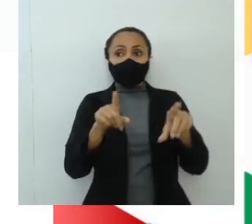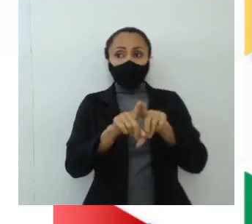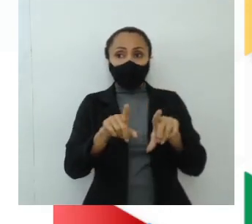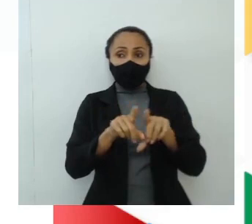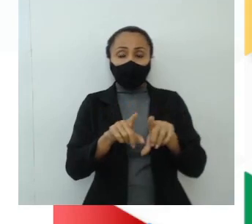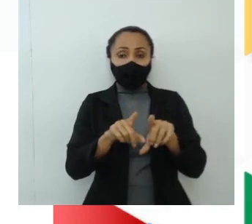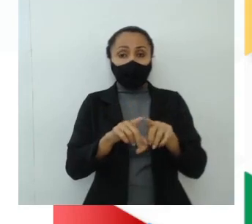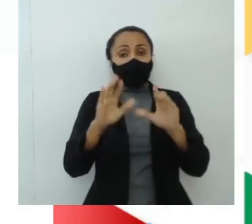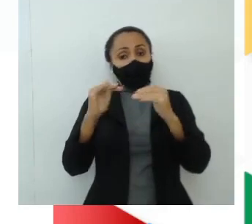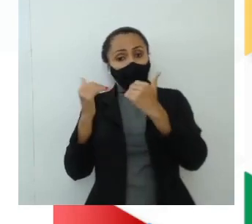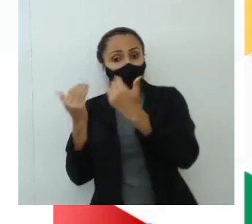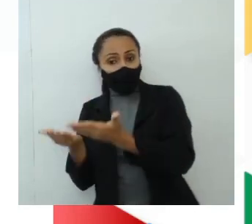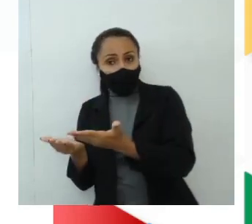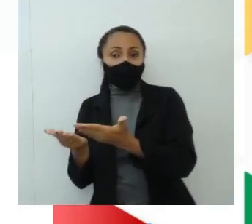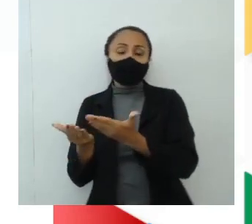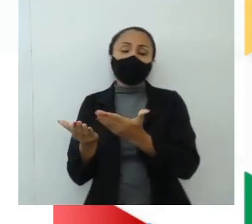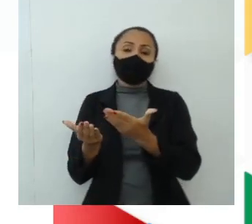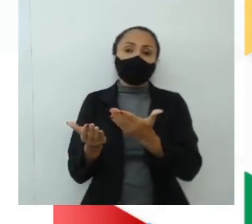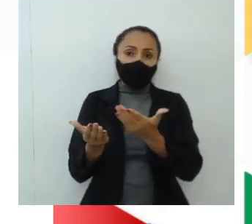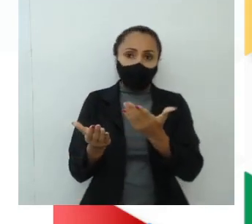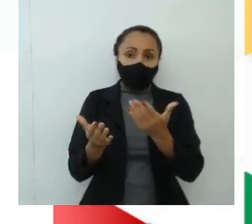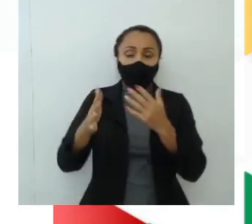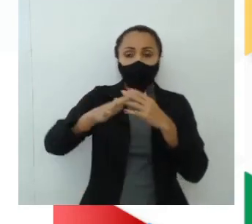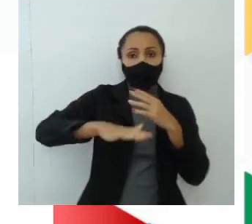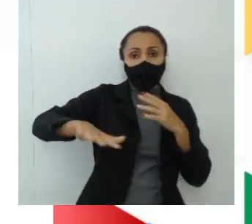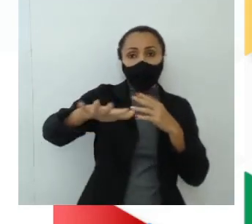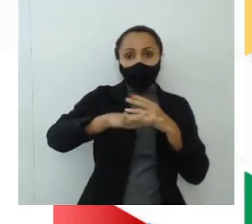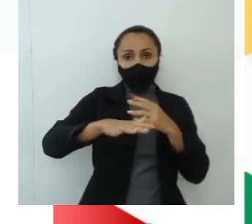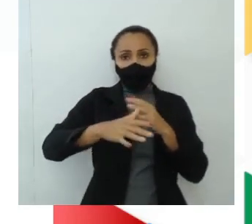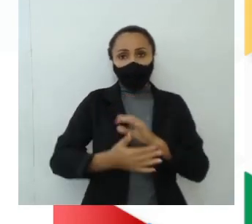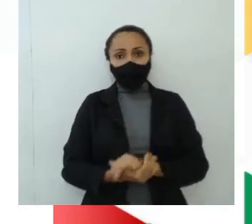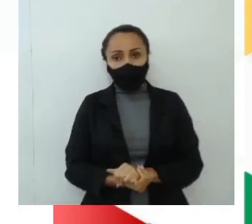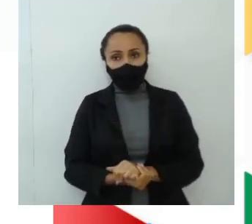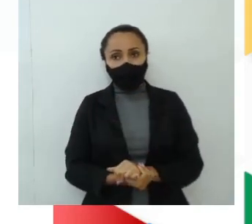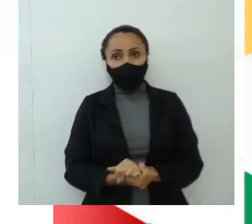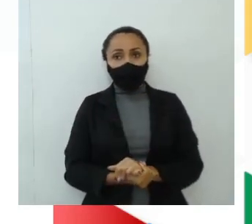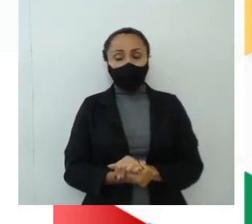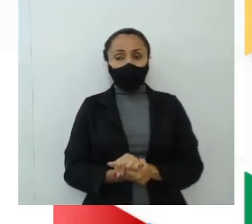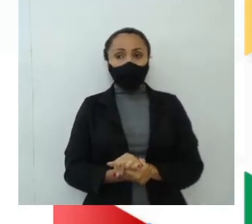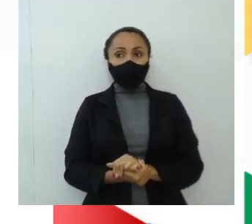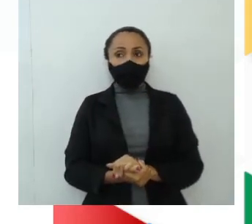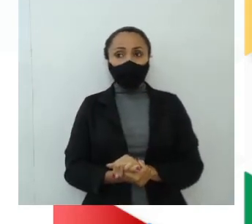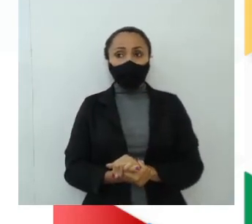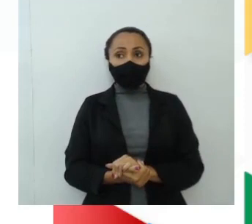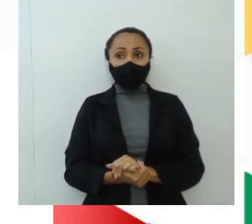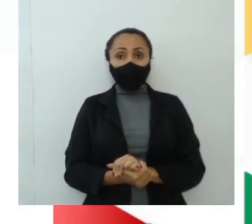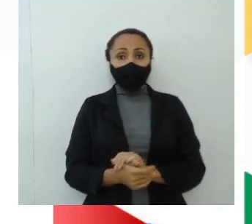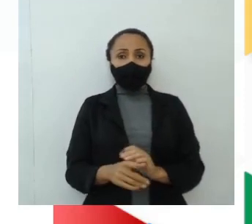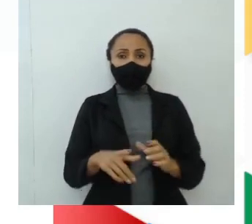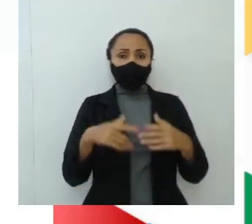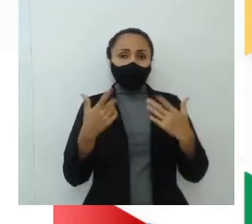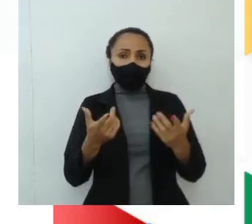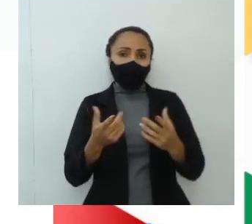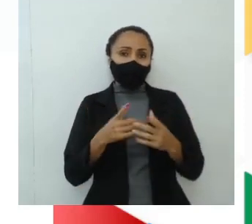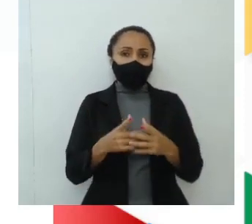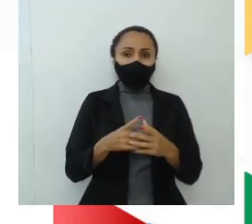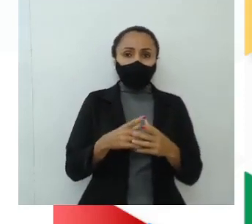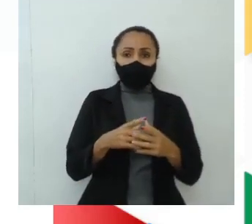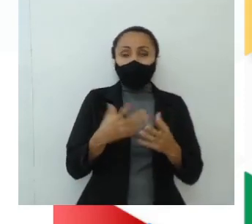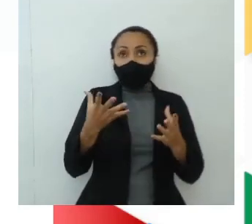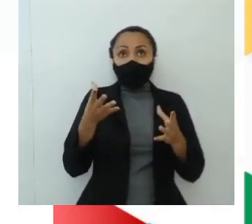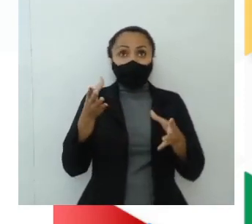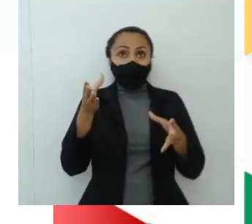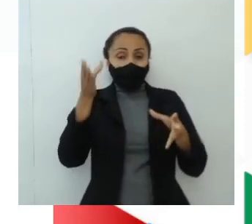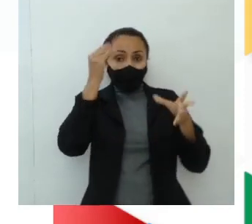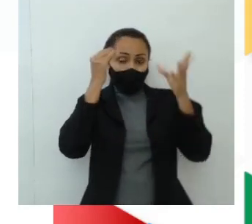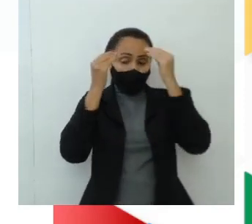tem a região externa. Existe a região externa e a região interna. A gente fica muito apegado à região interna por